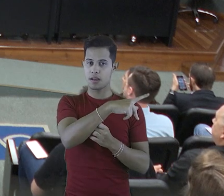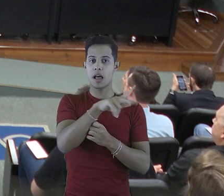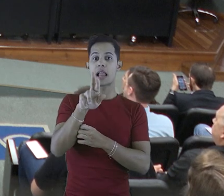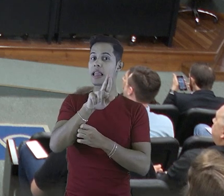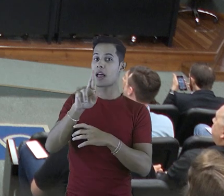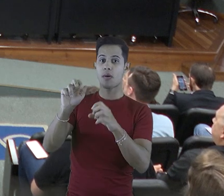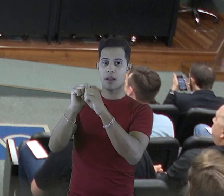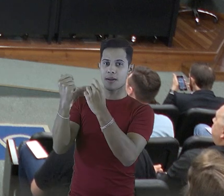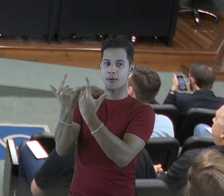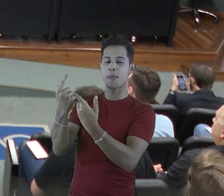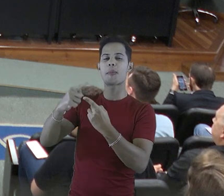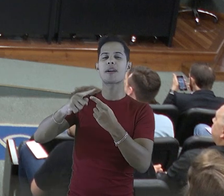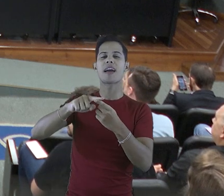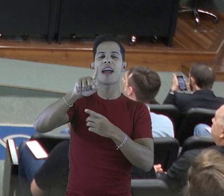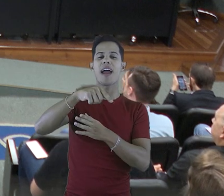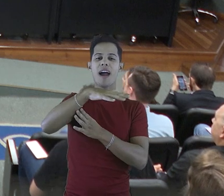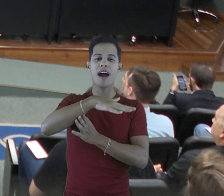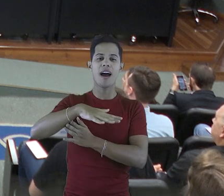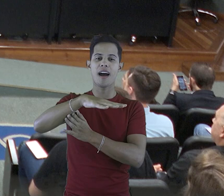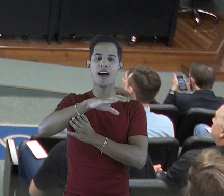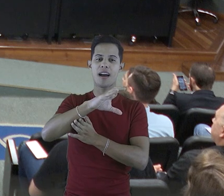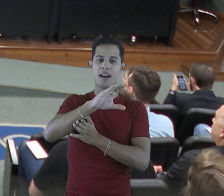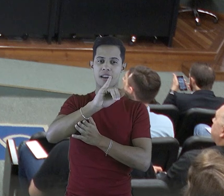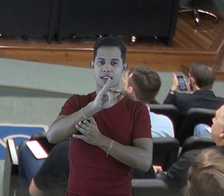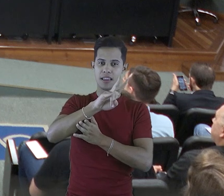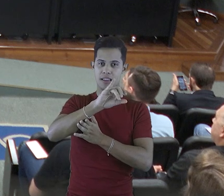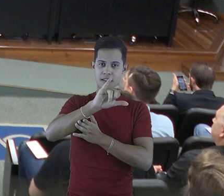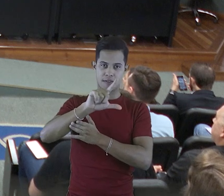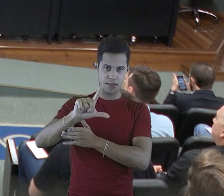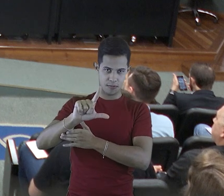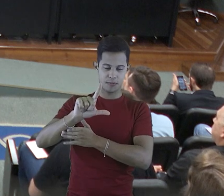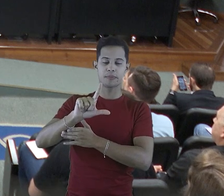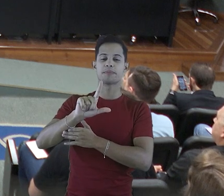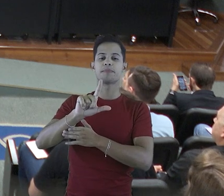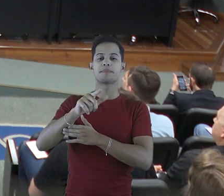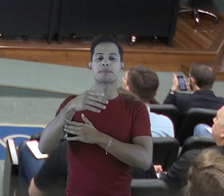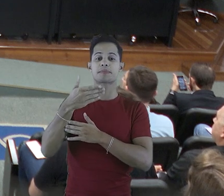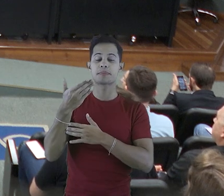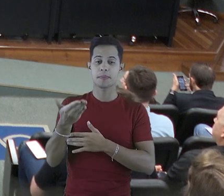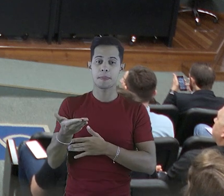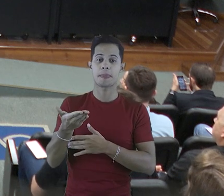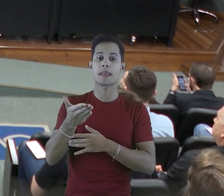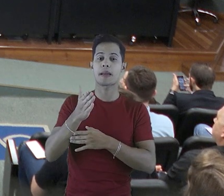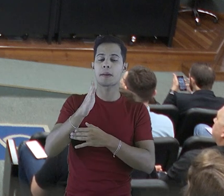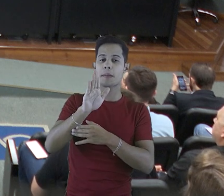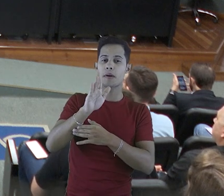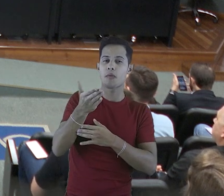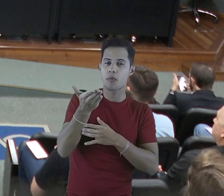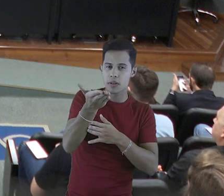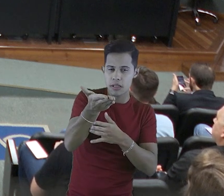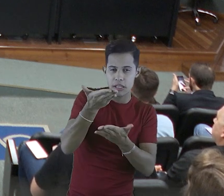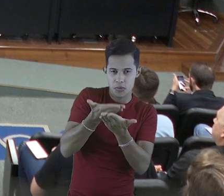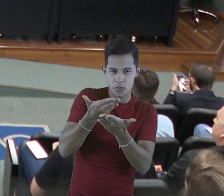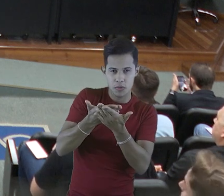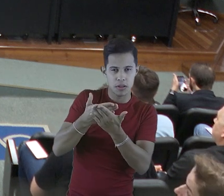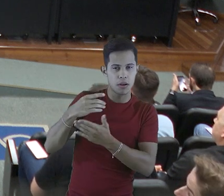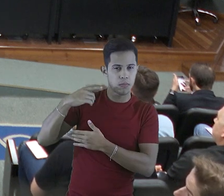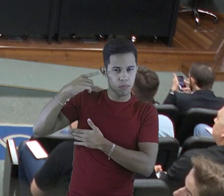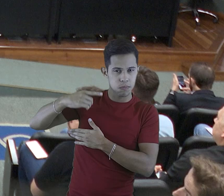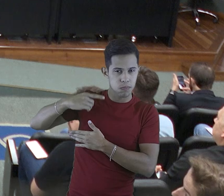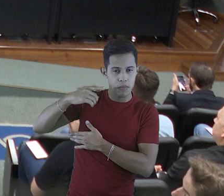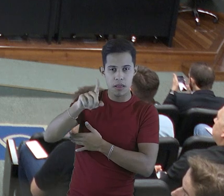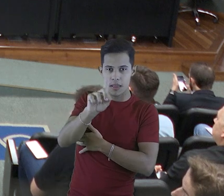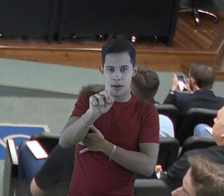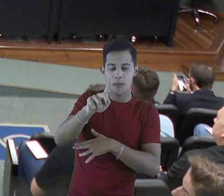Sim, porque é uma questão de responsabilidade civil. É uma questão de responsabilidade civil. Mas você é estudante direito? Não.